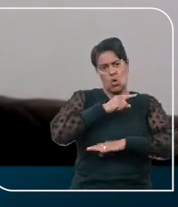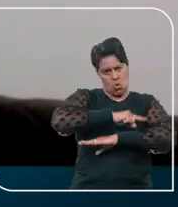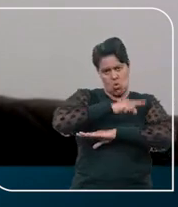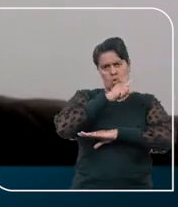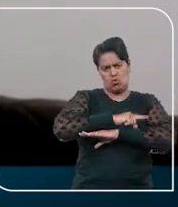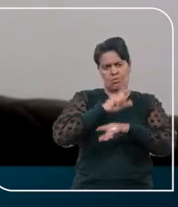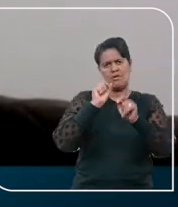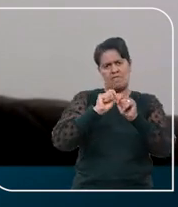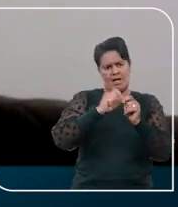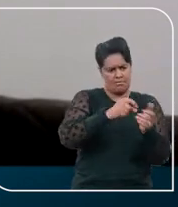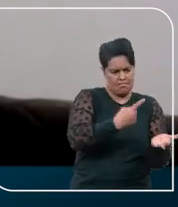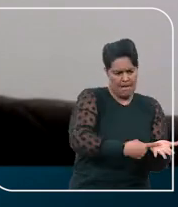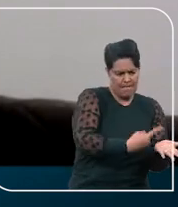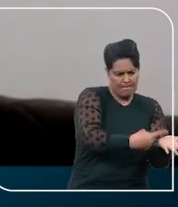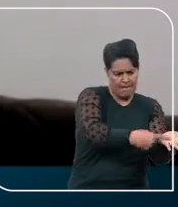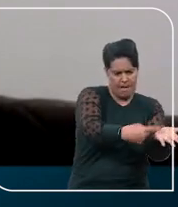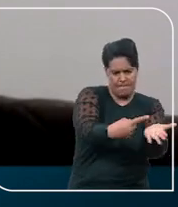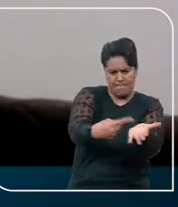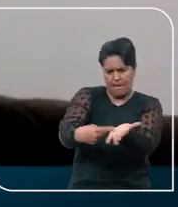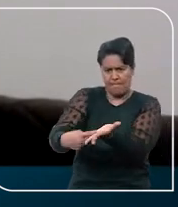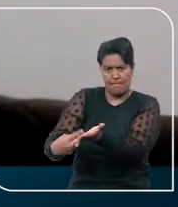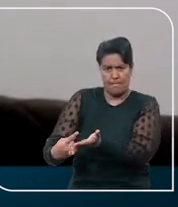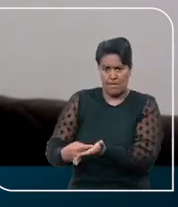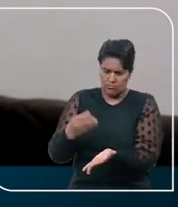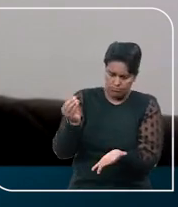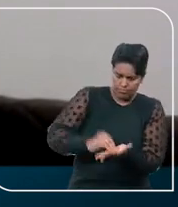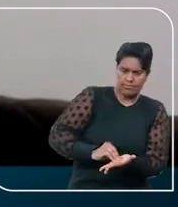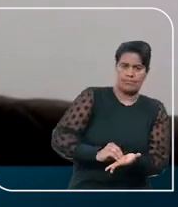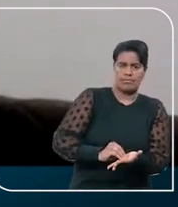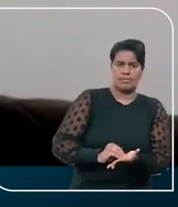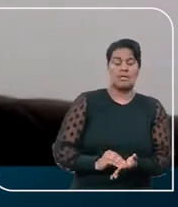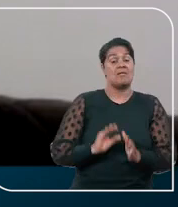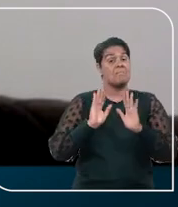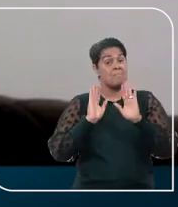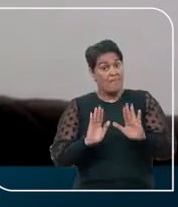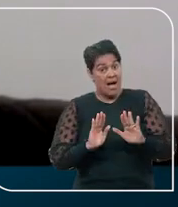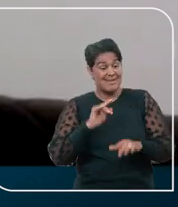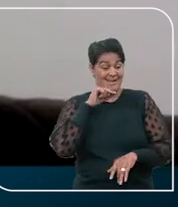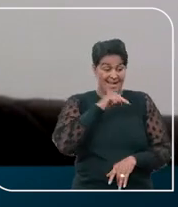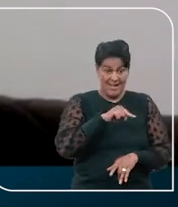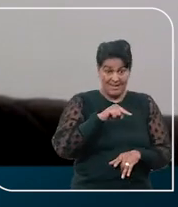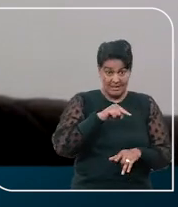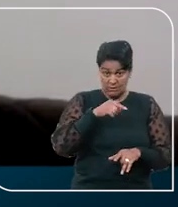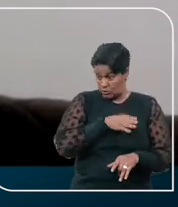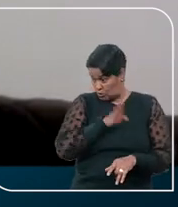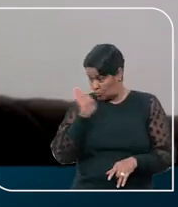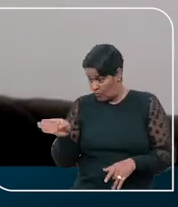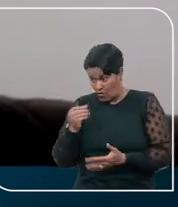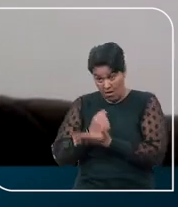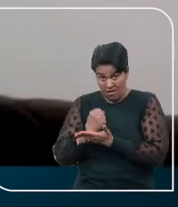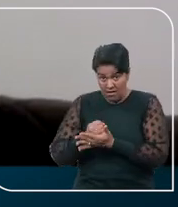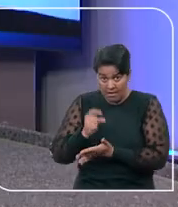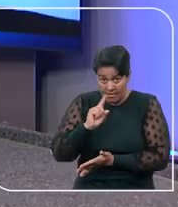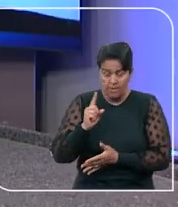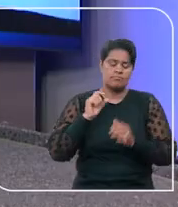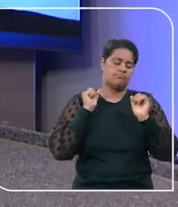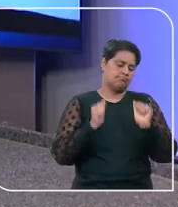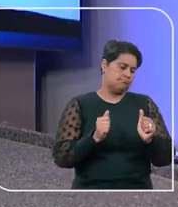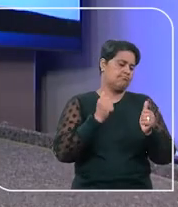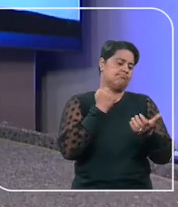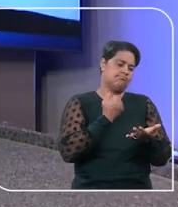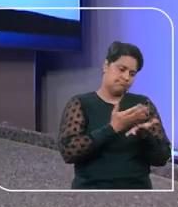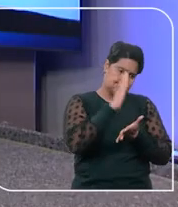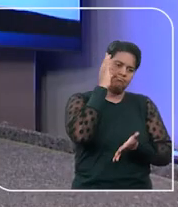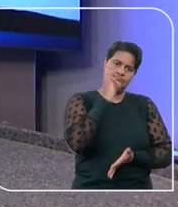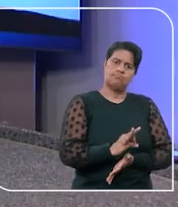de relações perante terceiros. Agora, desde já, ela é válida e eficaz para aquelas relações entre condôminos.